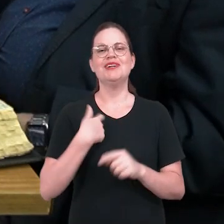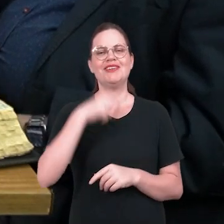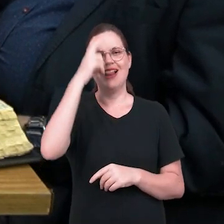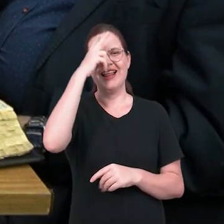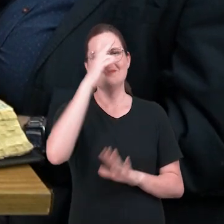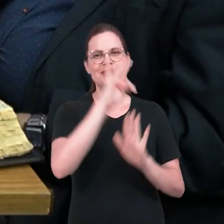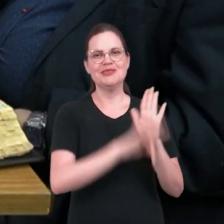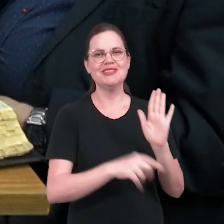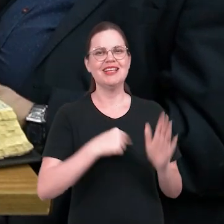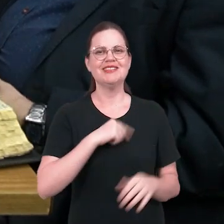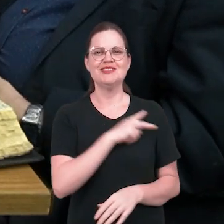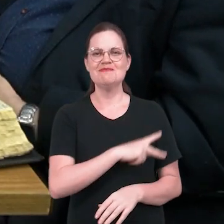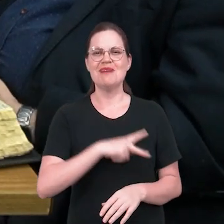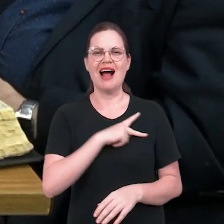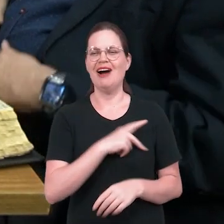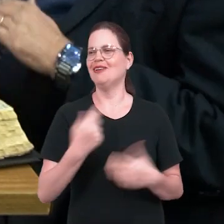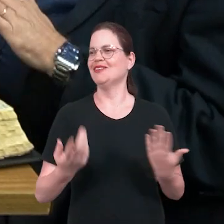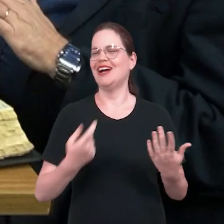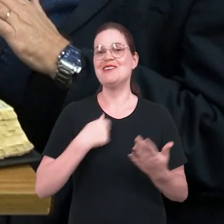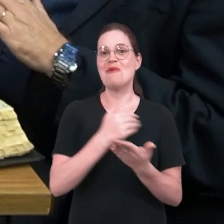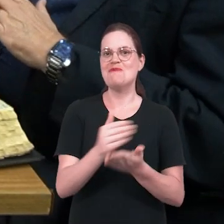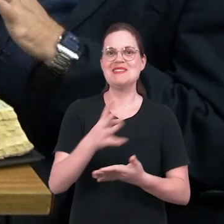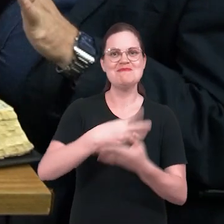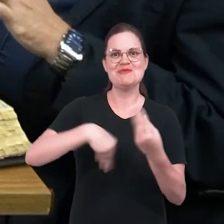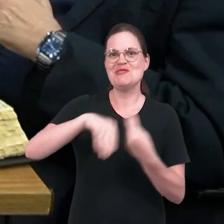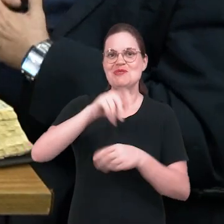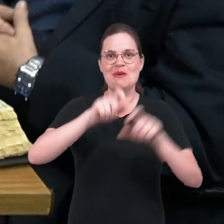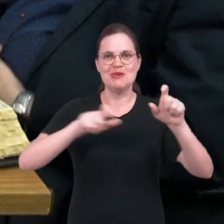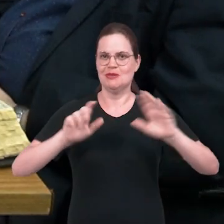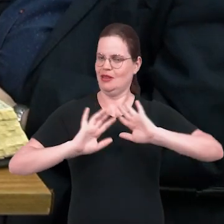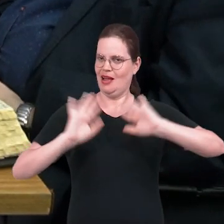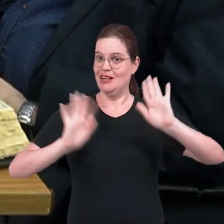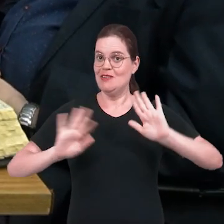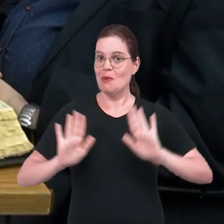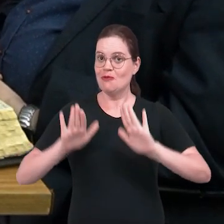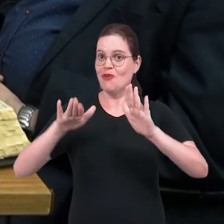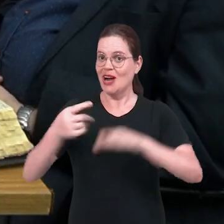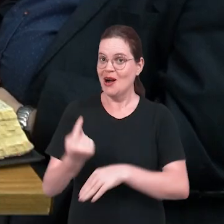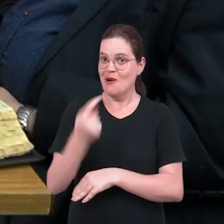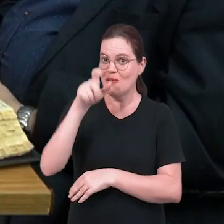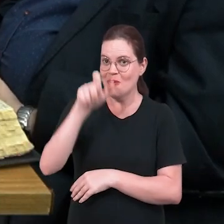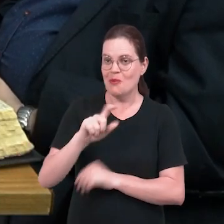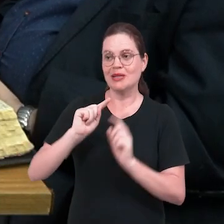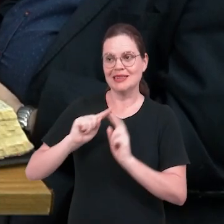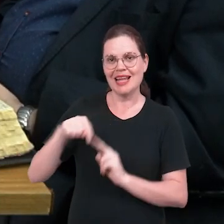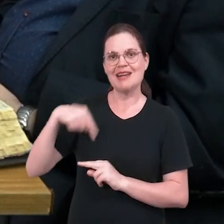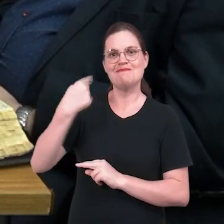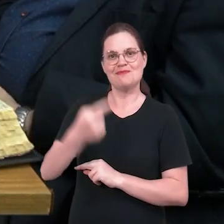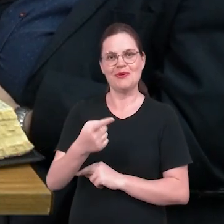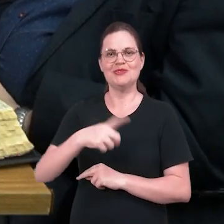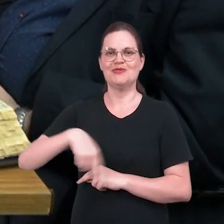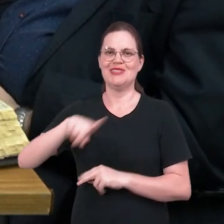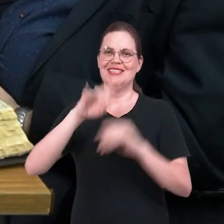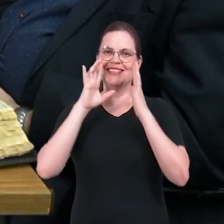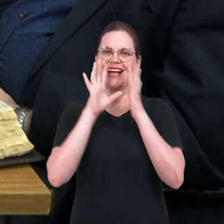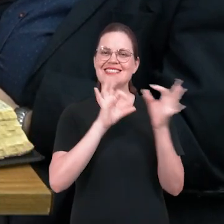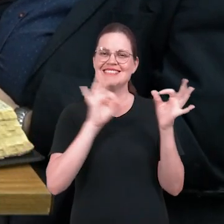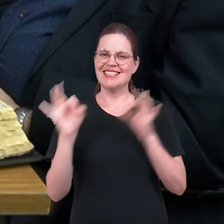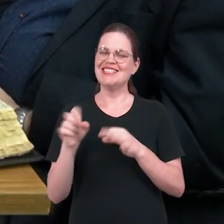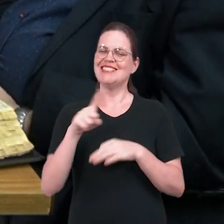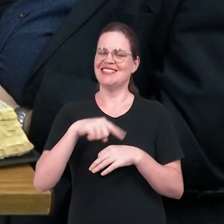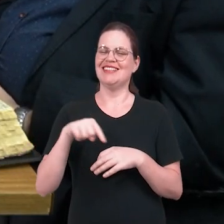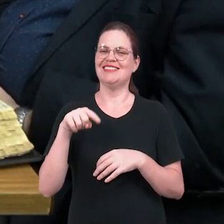aqui de Paulo, das cartas, eu vou deixar. Pois é, vamos deixar que mais para frente, você que está nos